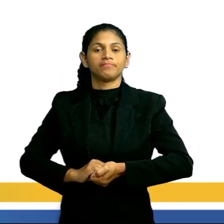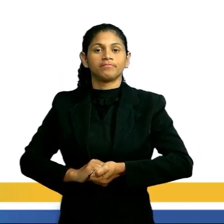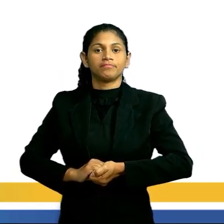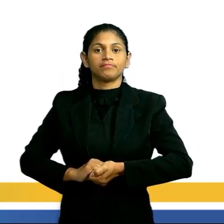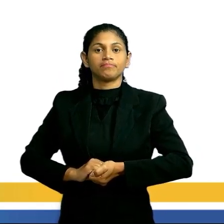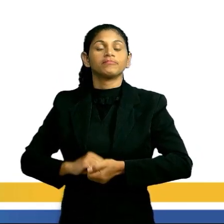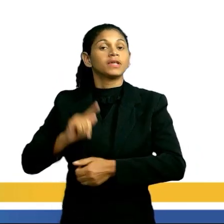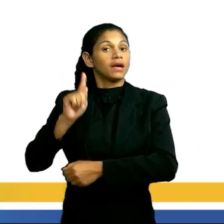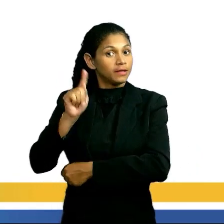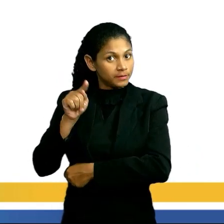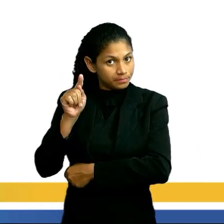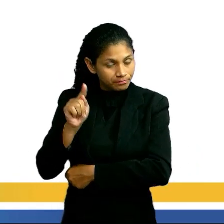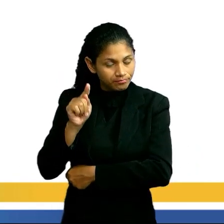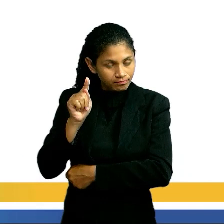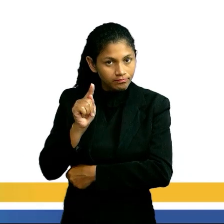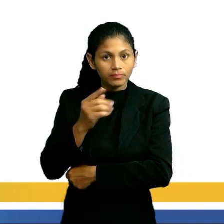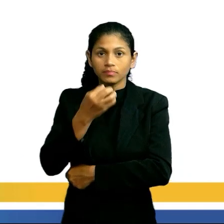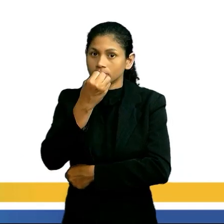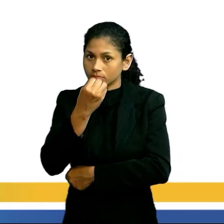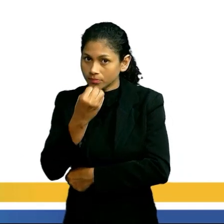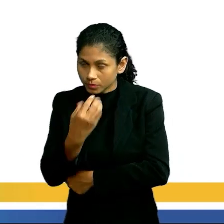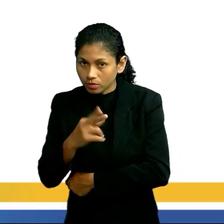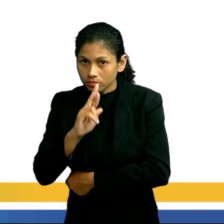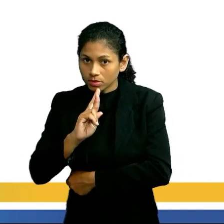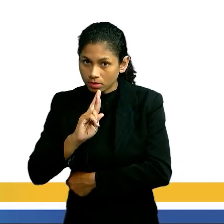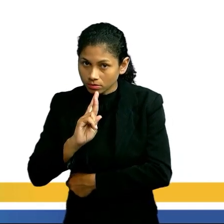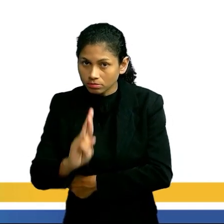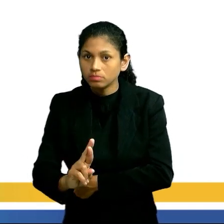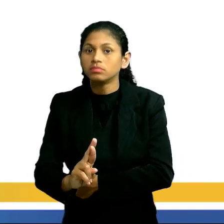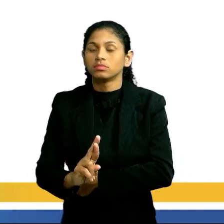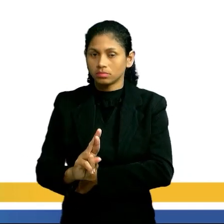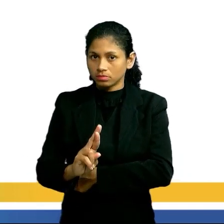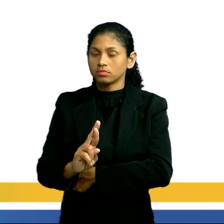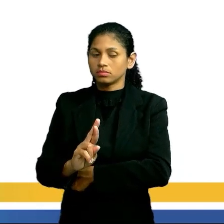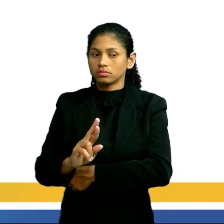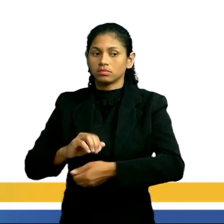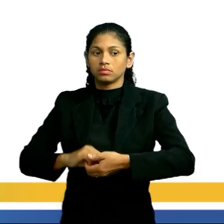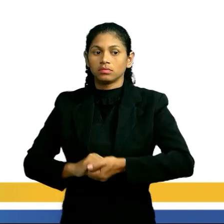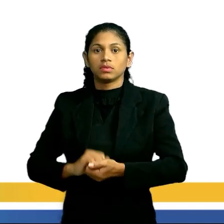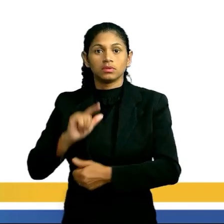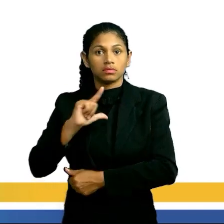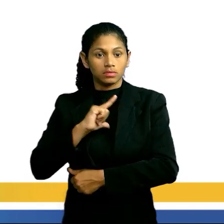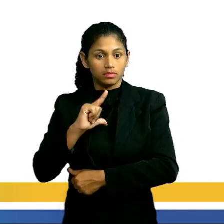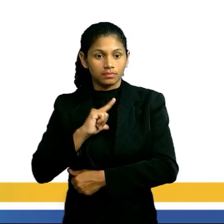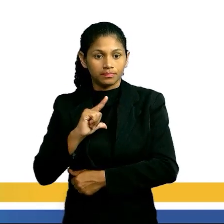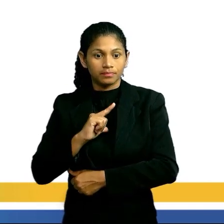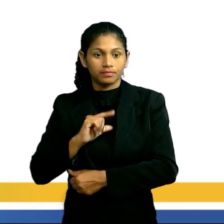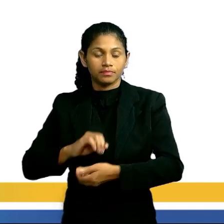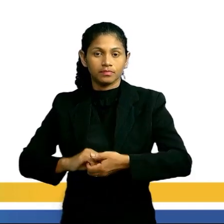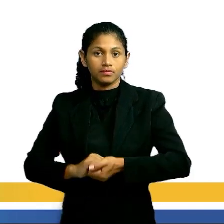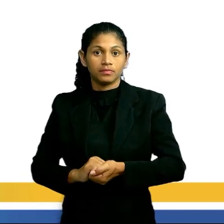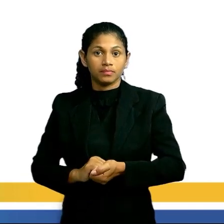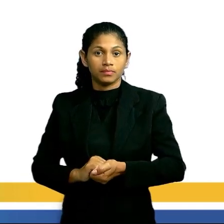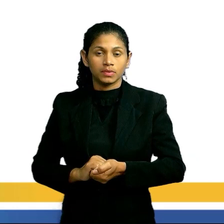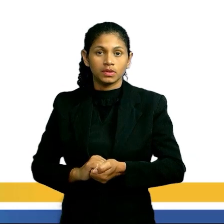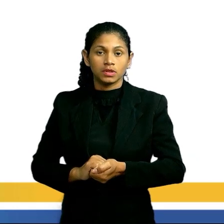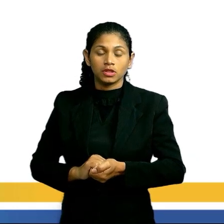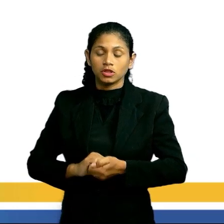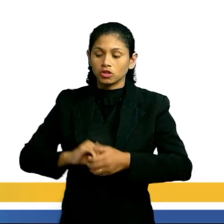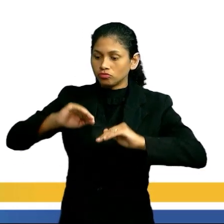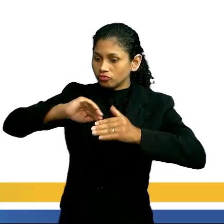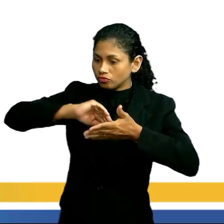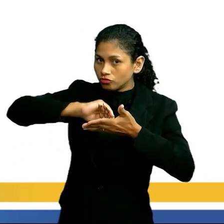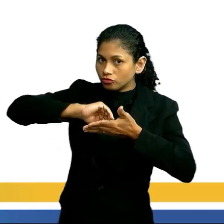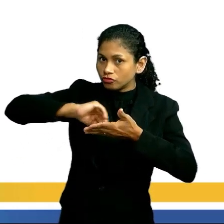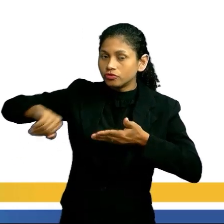ele vai ser favorável ao resultado da questão, ok? Então, nós temos que tirar os gametas